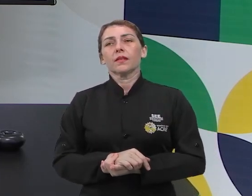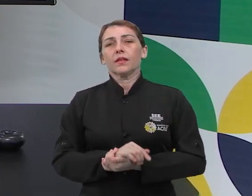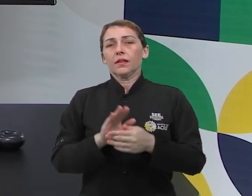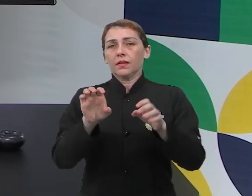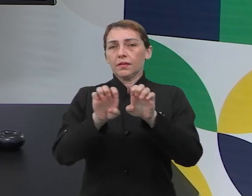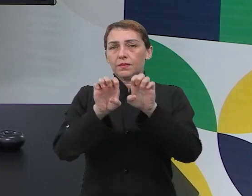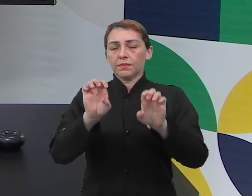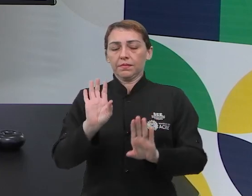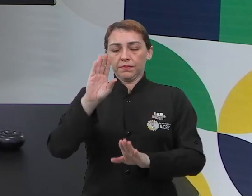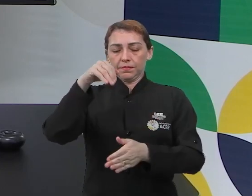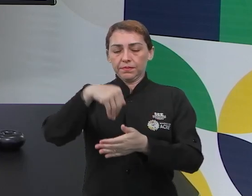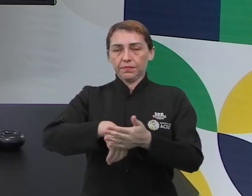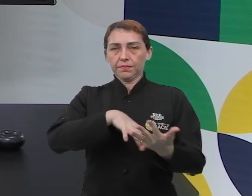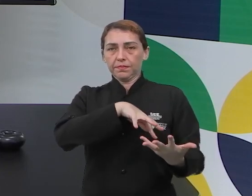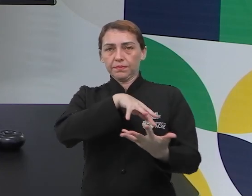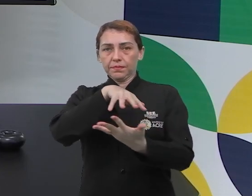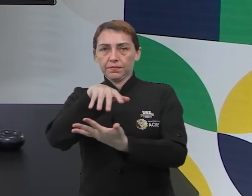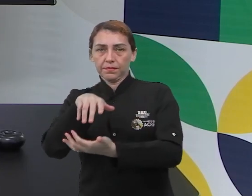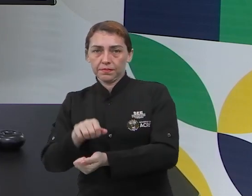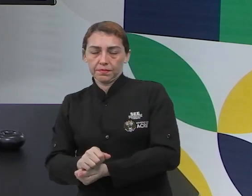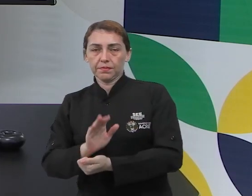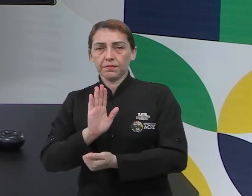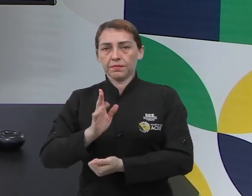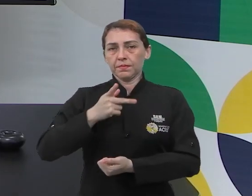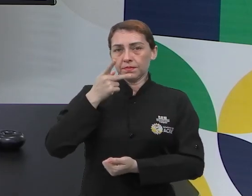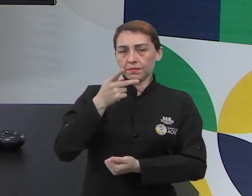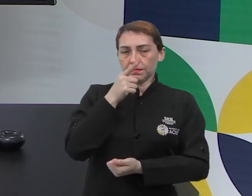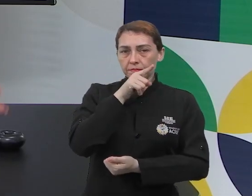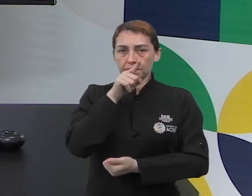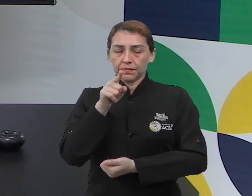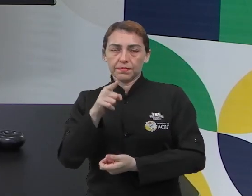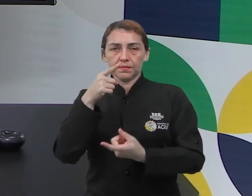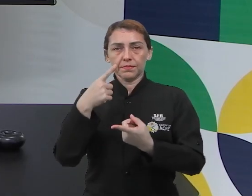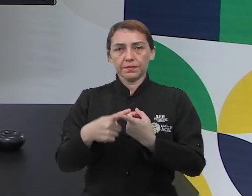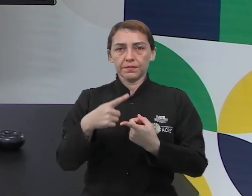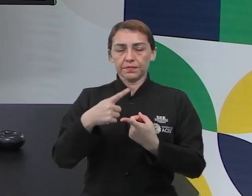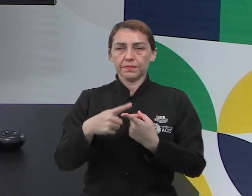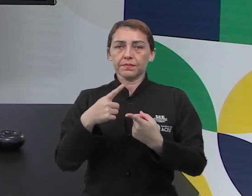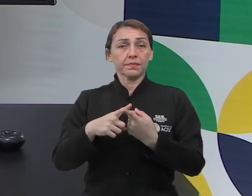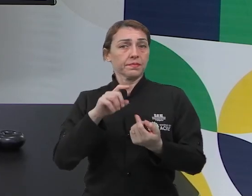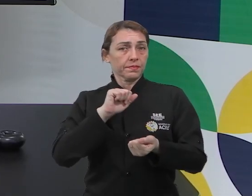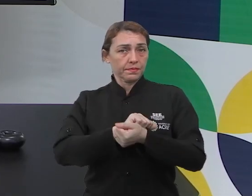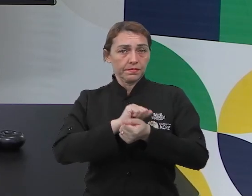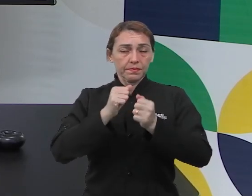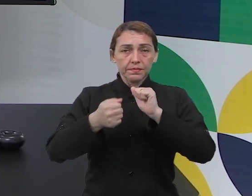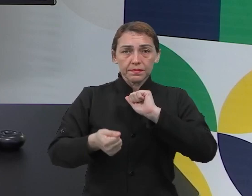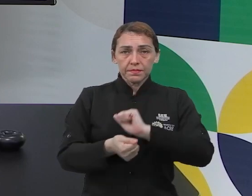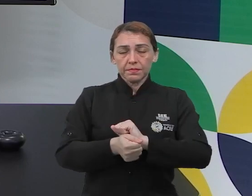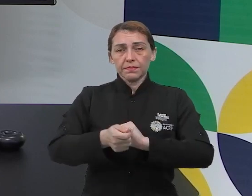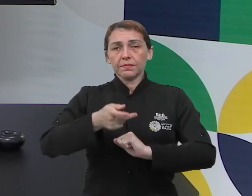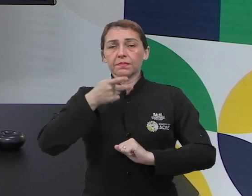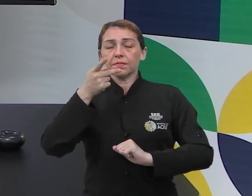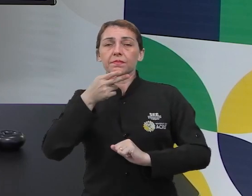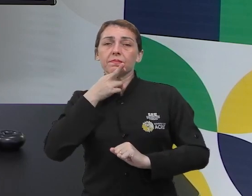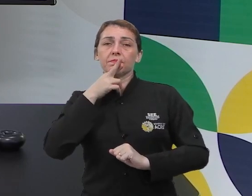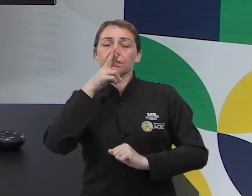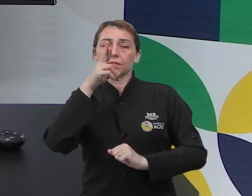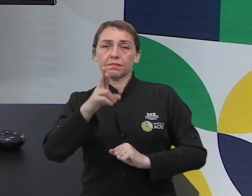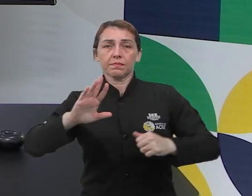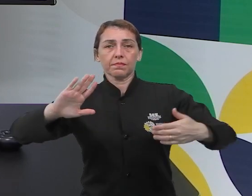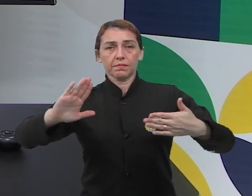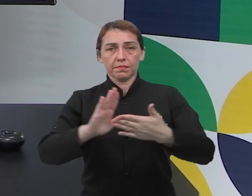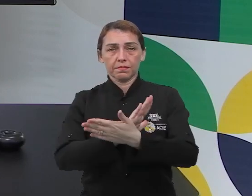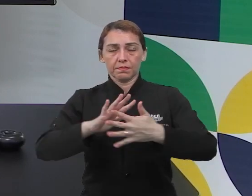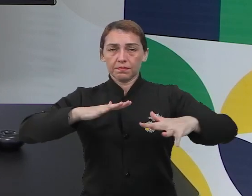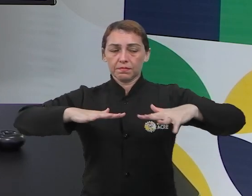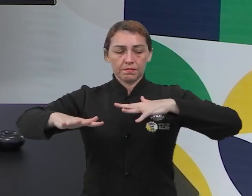estrutura interna da Terra, tá? Como eu já falei várias vezes para vocês, porque está totalmente associado. Está falando de um resultado de algum